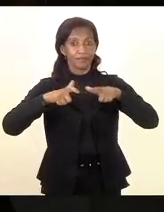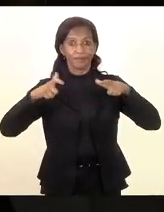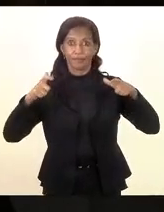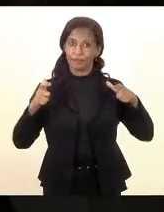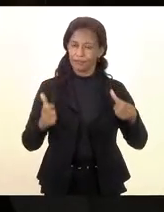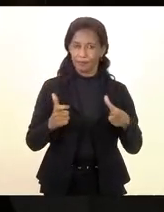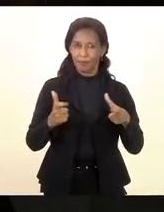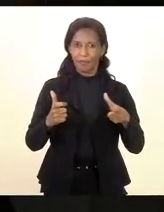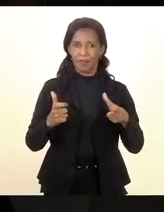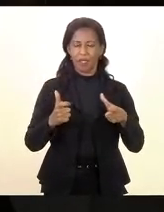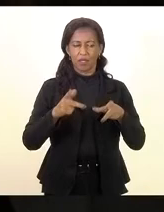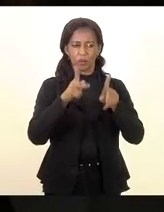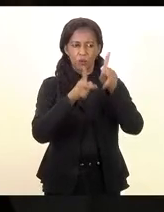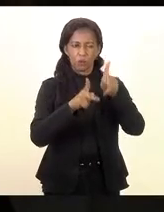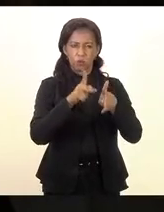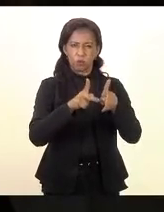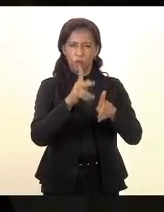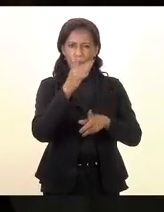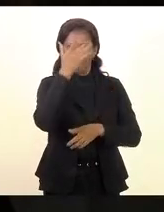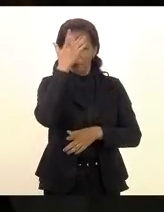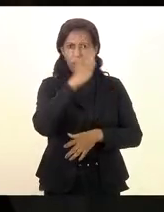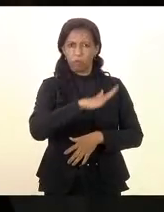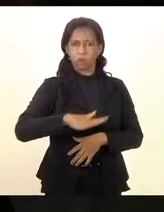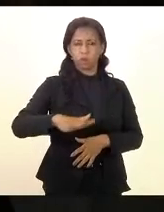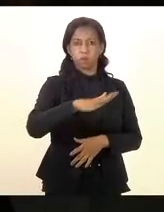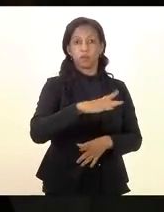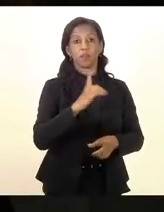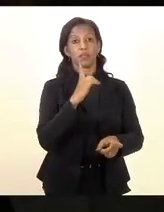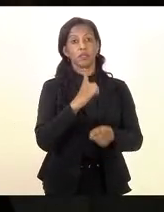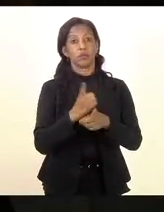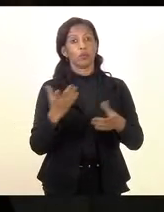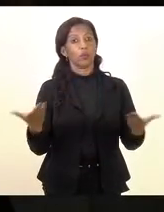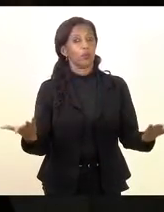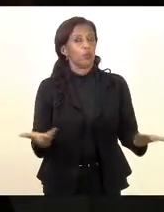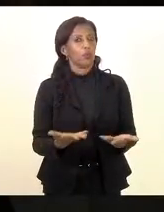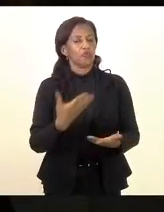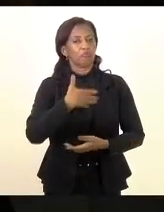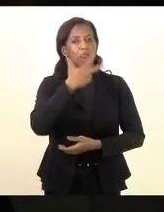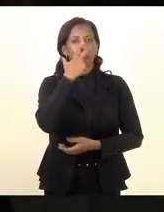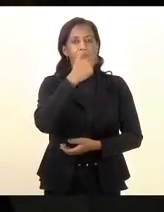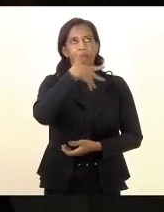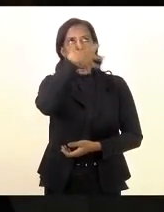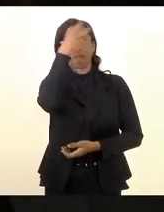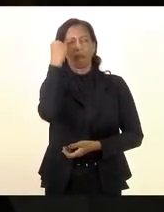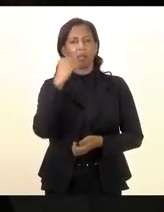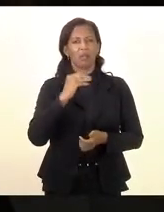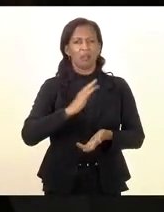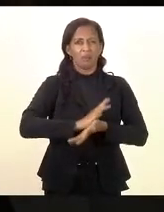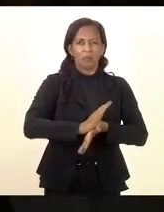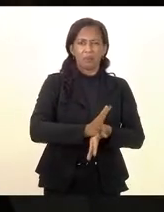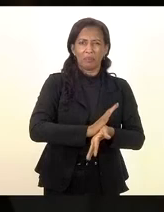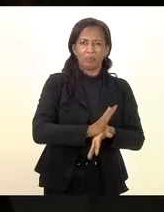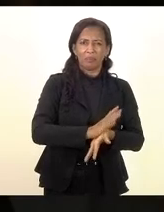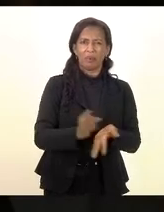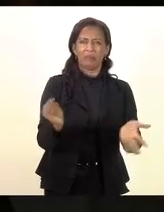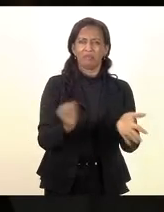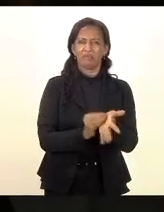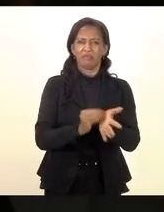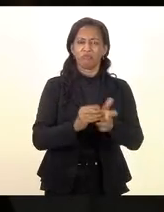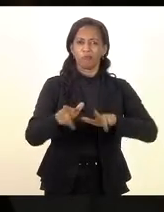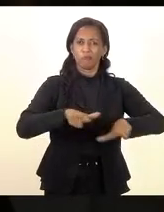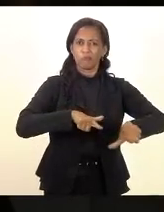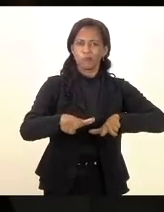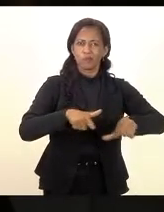massas populares se encontram hoje em dia esquecidas humilhadas desempregadas